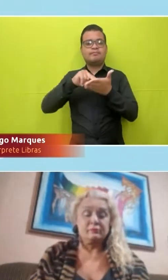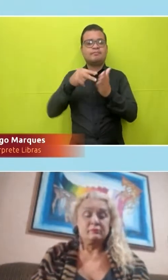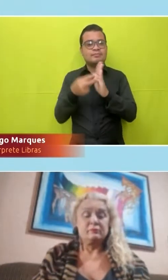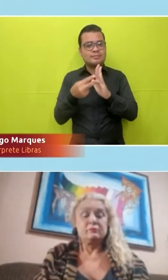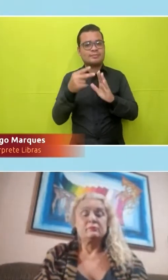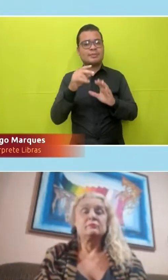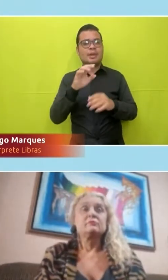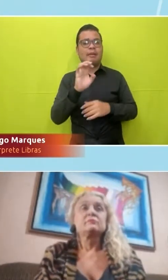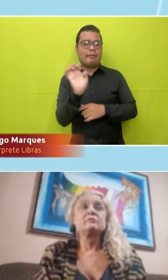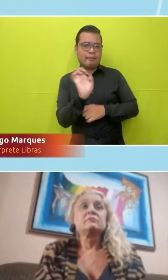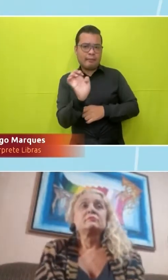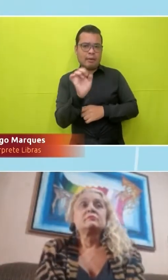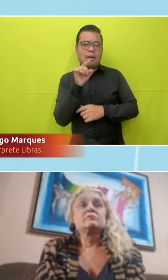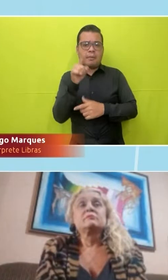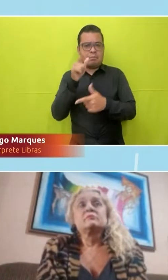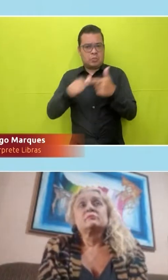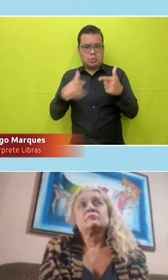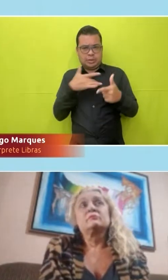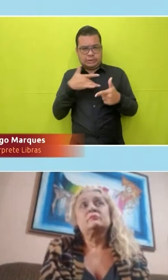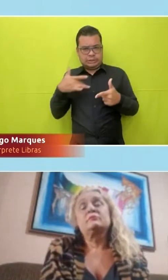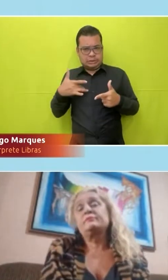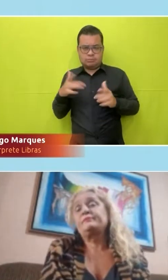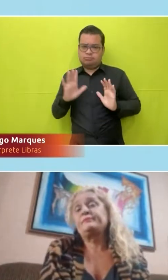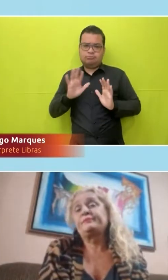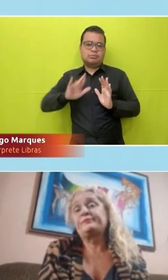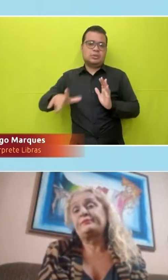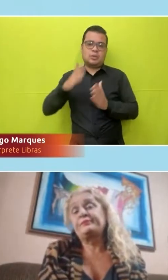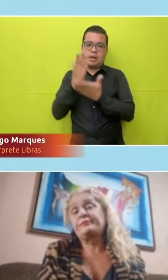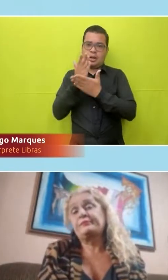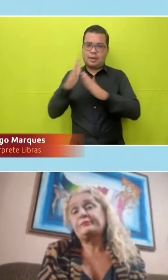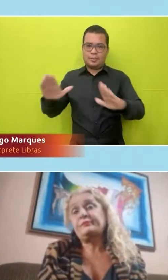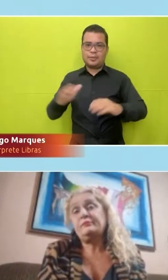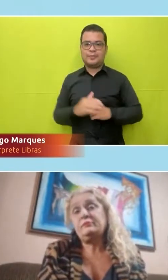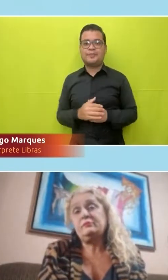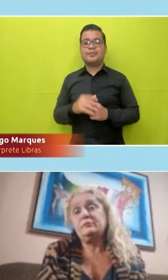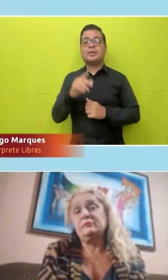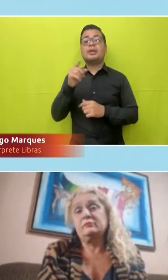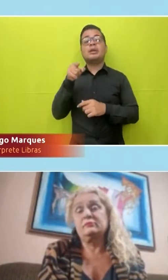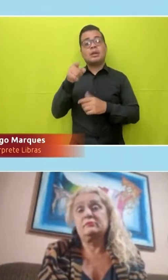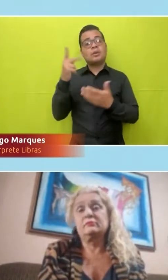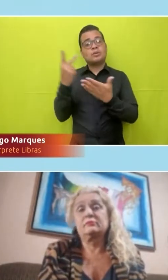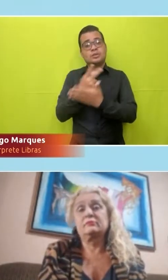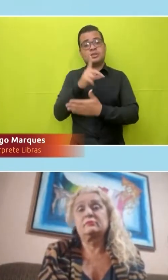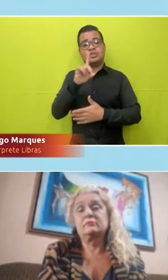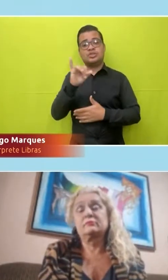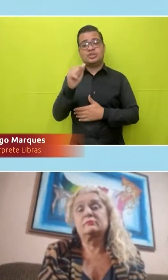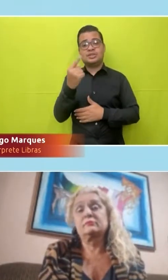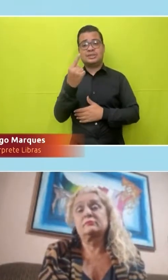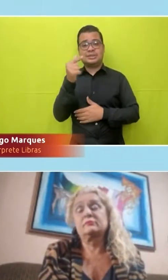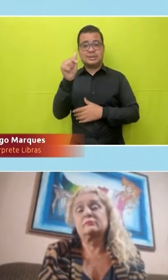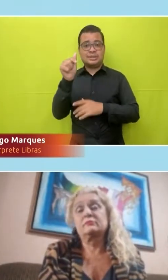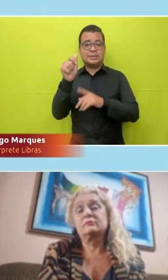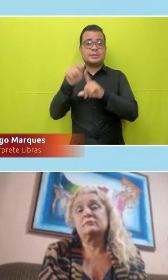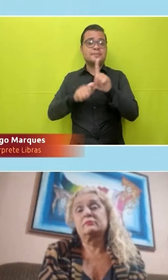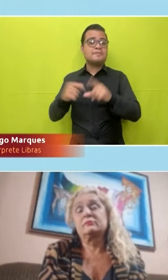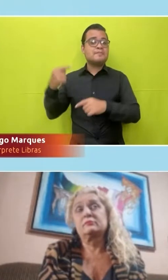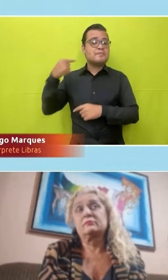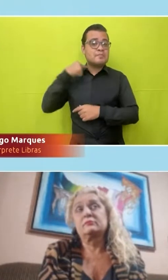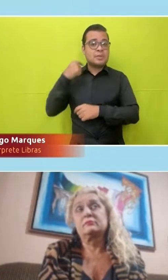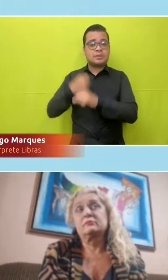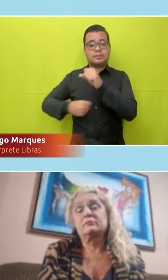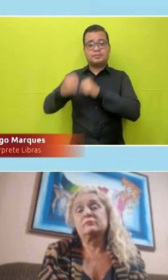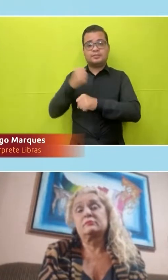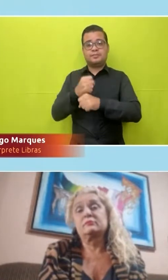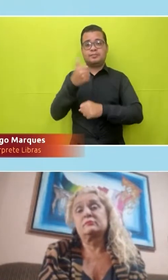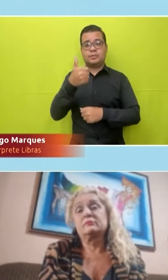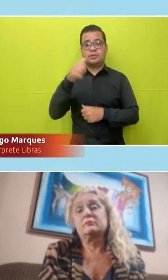considerada um problema de saúde. E apenas no dia 17 de maio de 1990, ou seja, há só 32